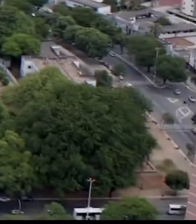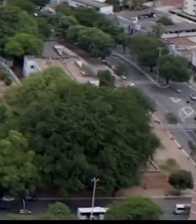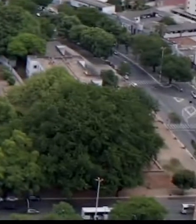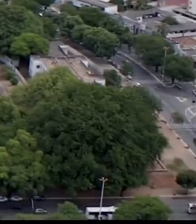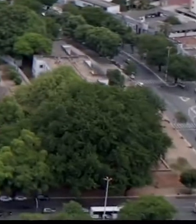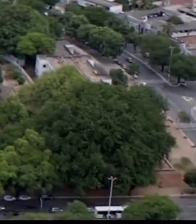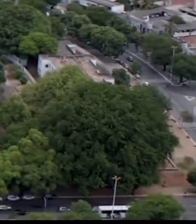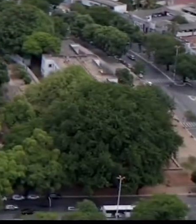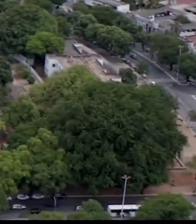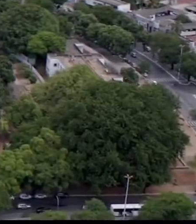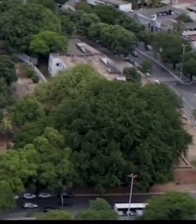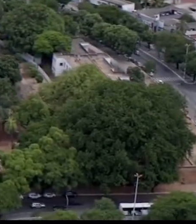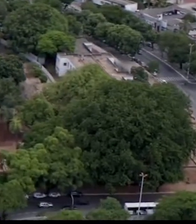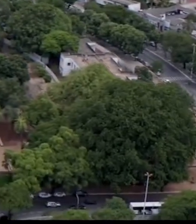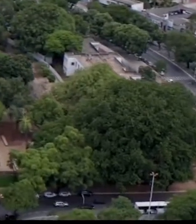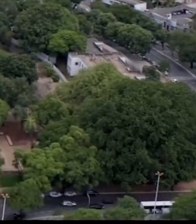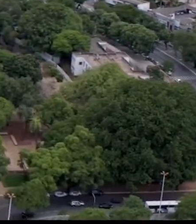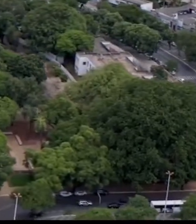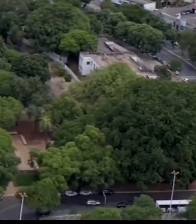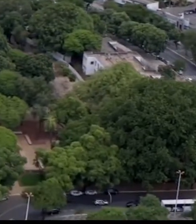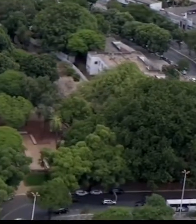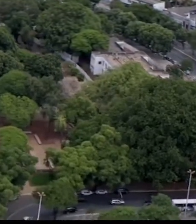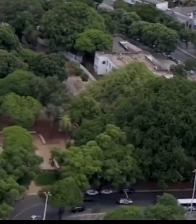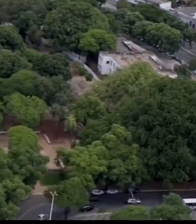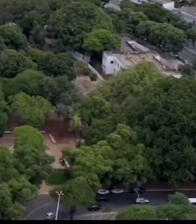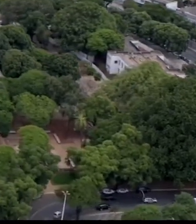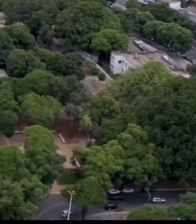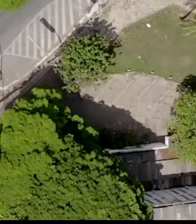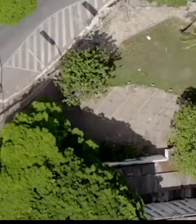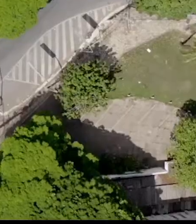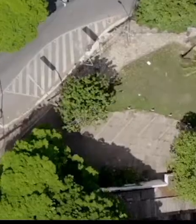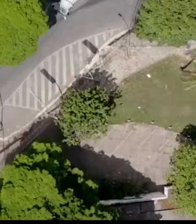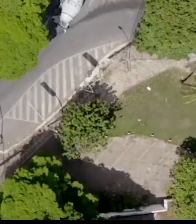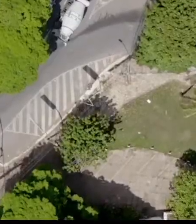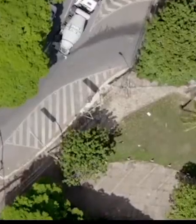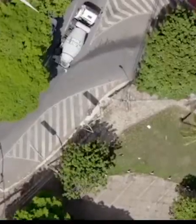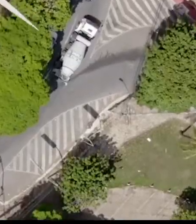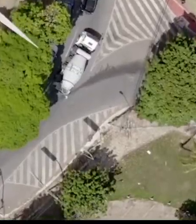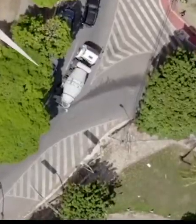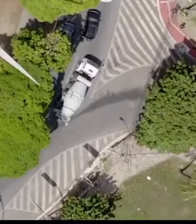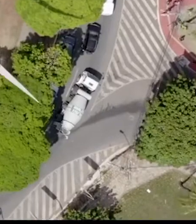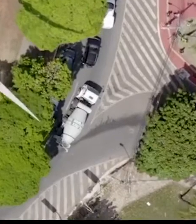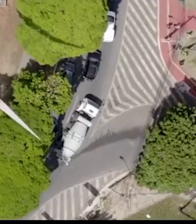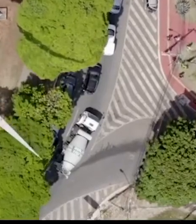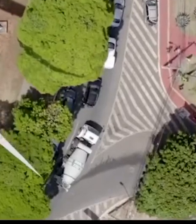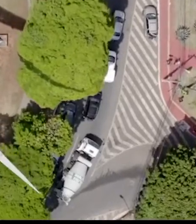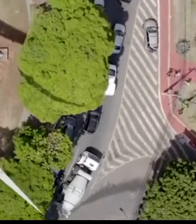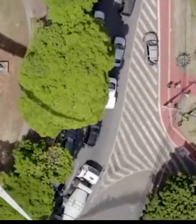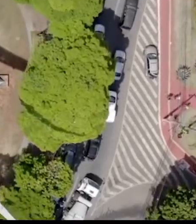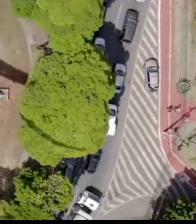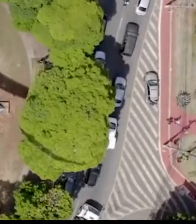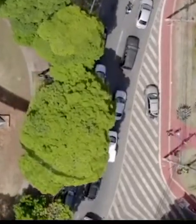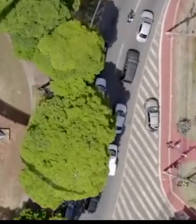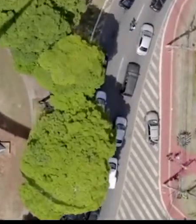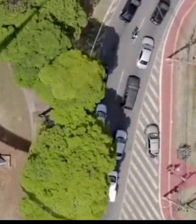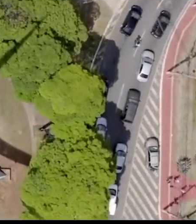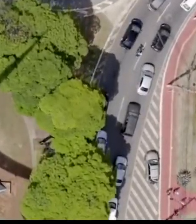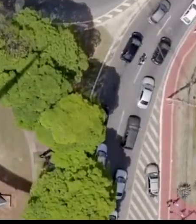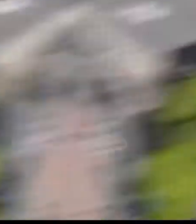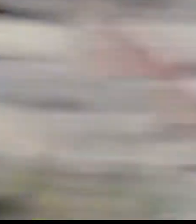Praça arborizada. Estátua de três homens levantando um pesado bloco retangular de granito. Carros circulam por ruas e viadutos.